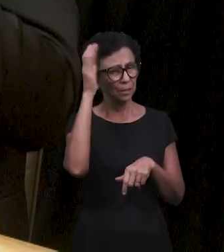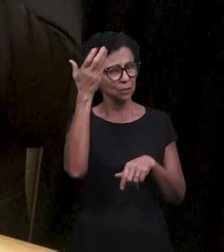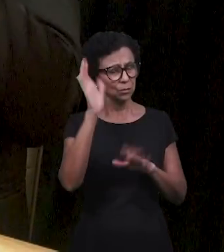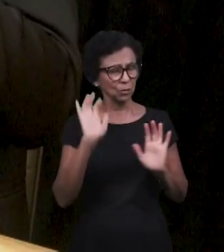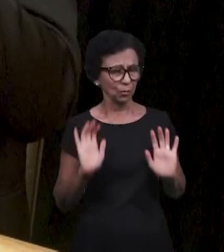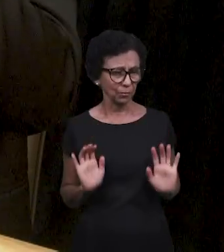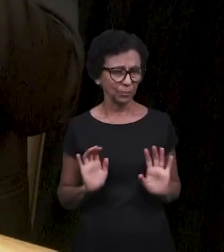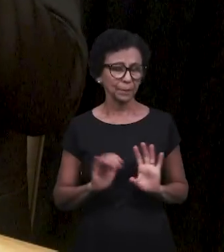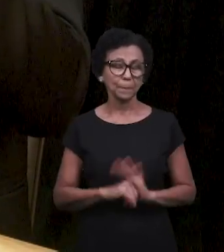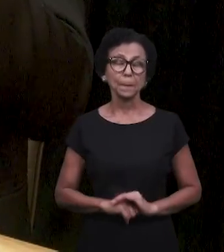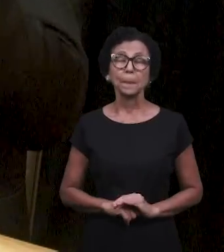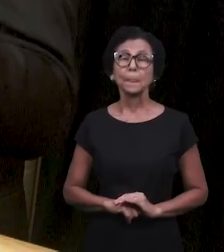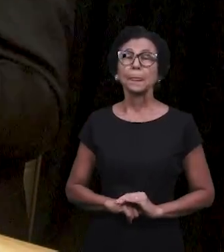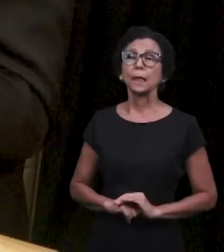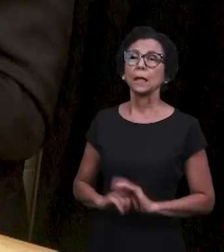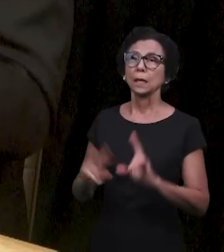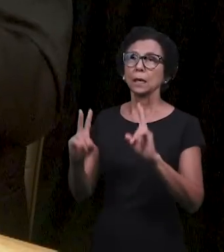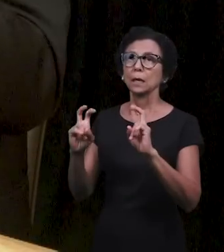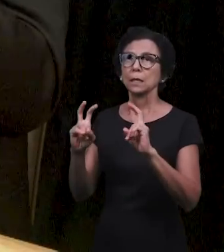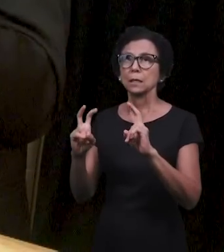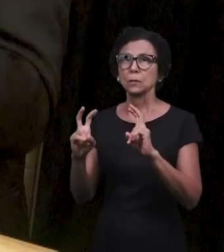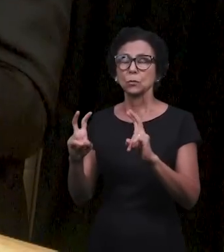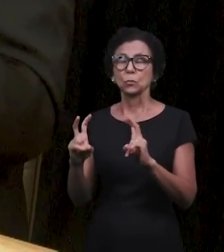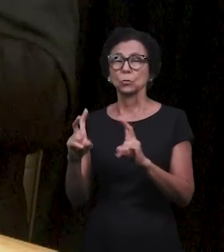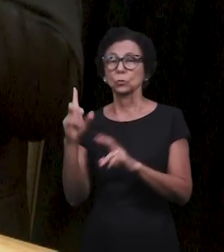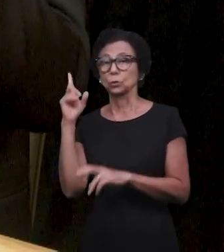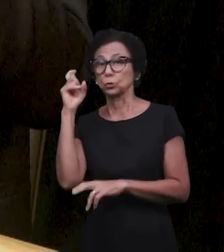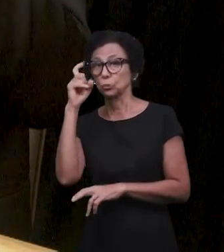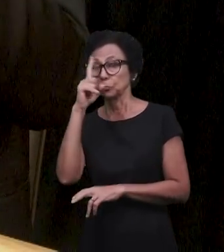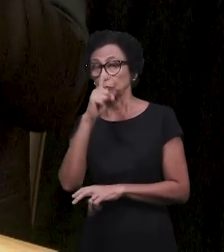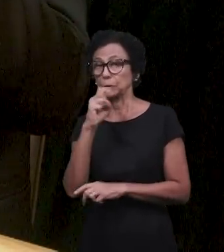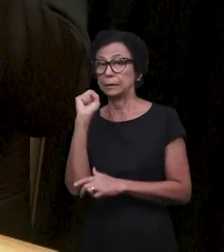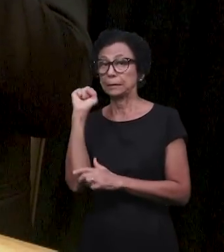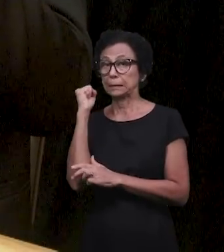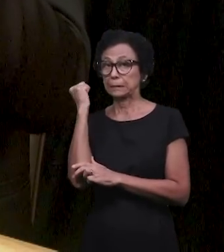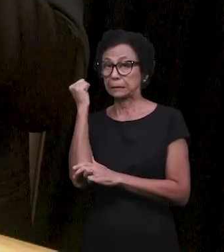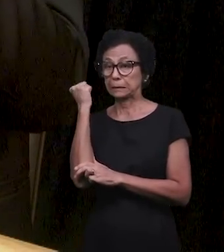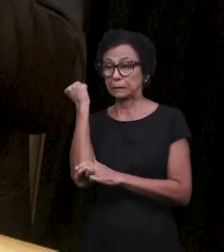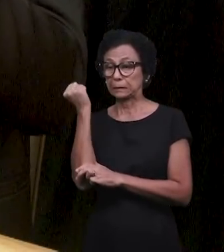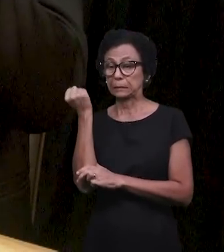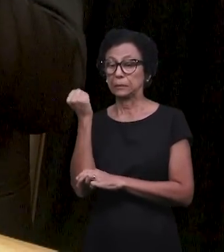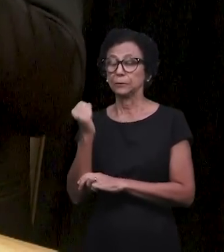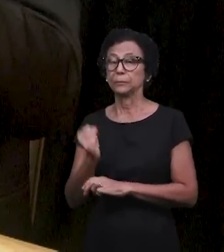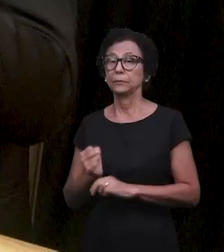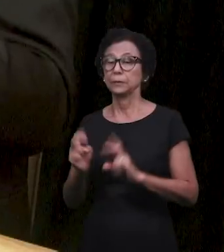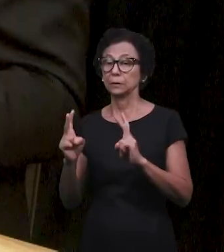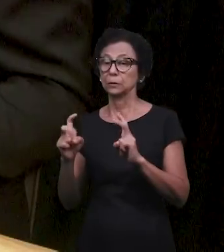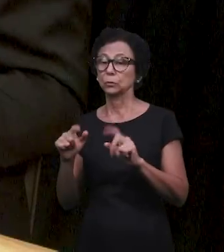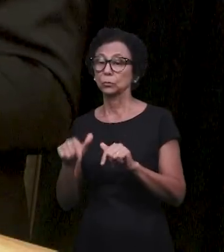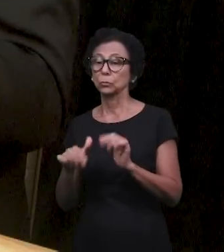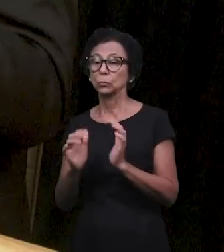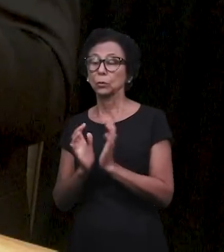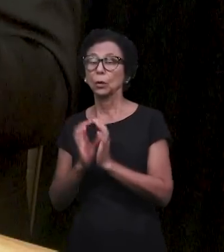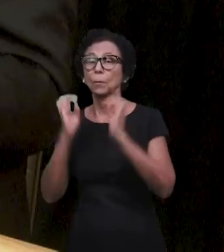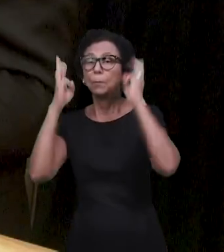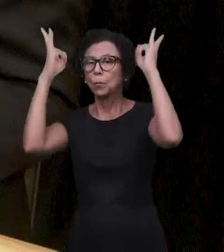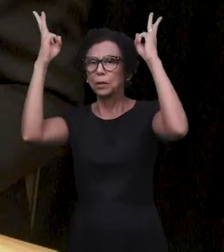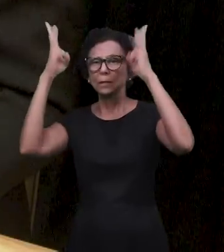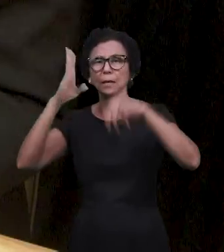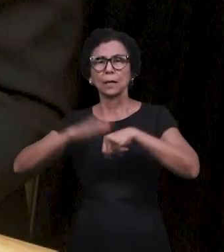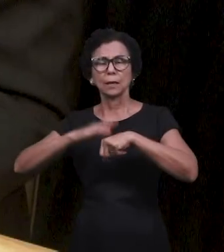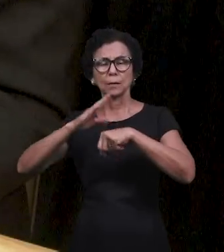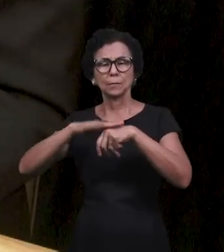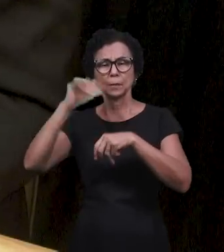mais, vamos dizer assim, maiores, mais difíceis, iria até Moisés. Então esse foi